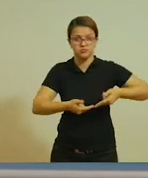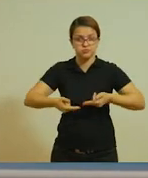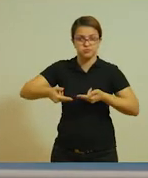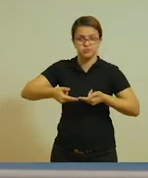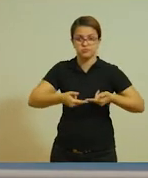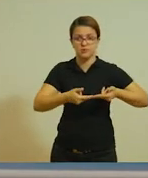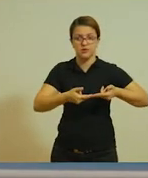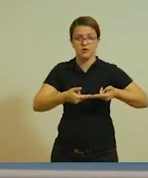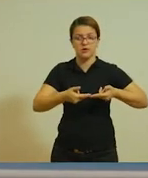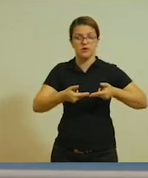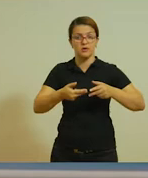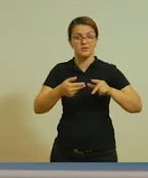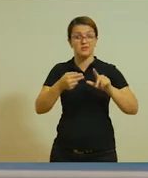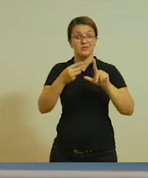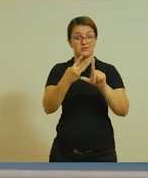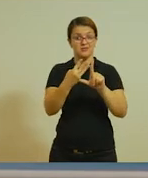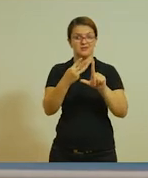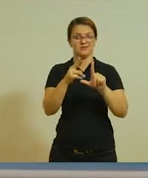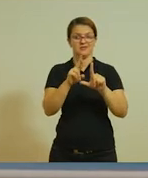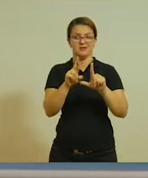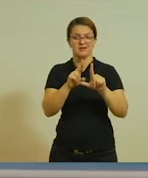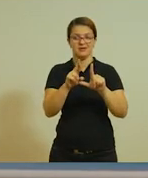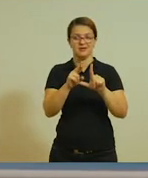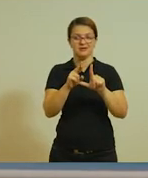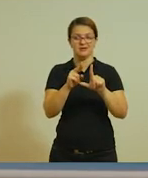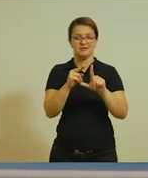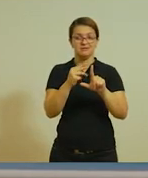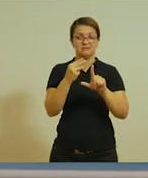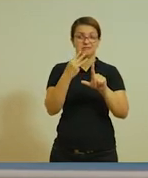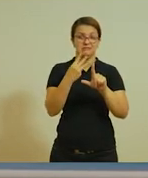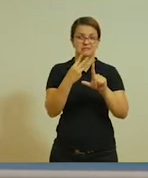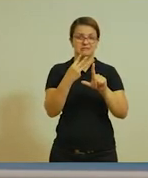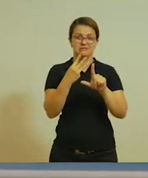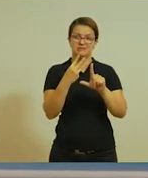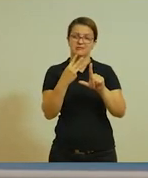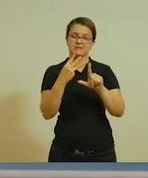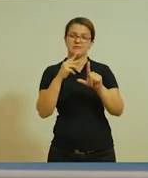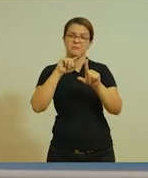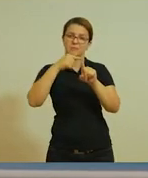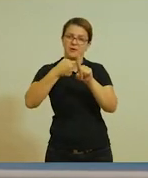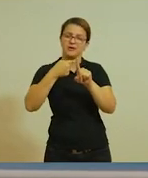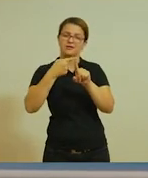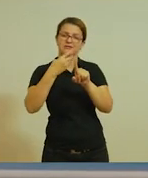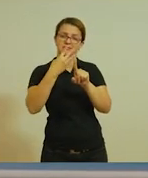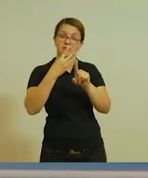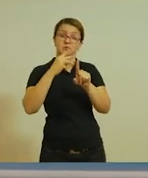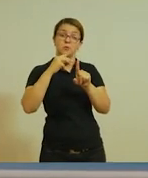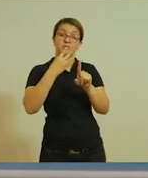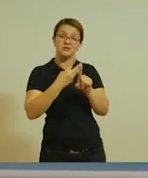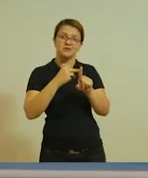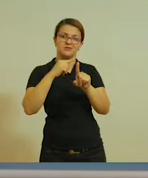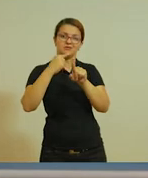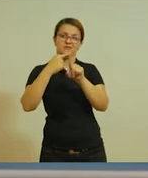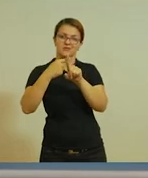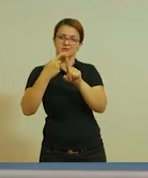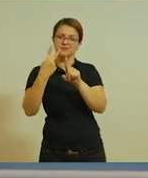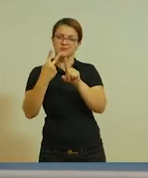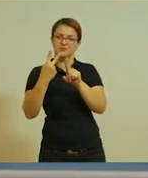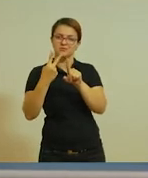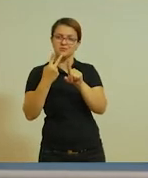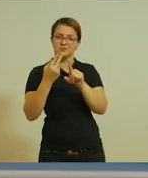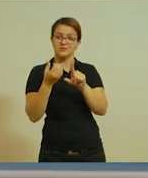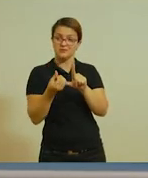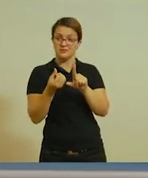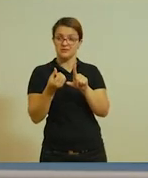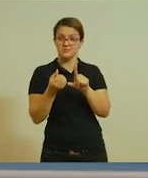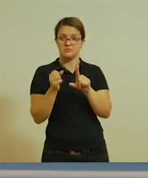tá? 3 mais 3, ou 3 vezes 2, é igual a 6. Vocês podem responder essa tabela fazendo a adição de parcelas